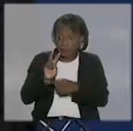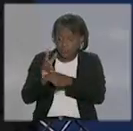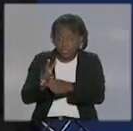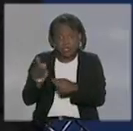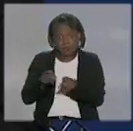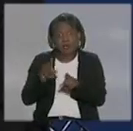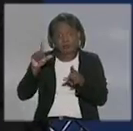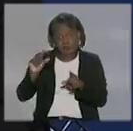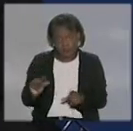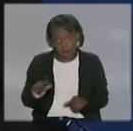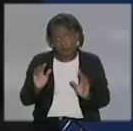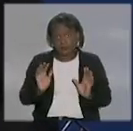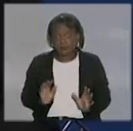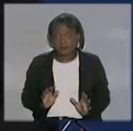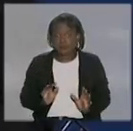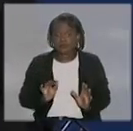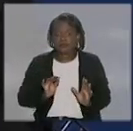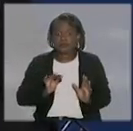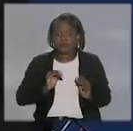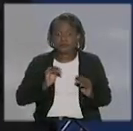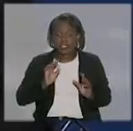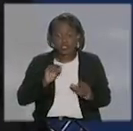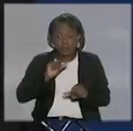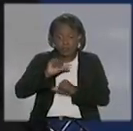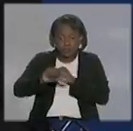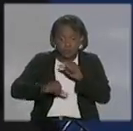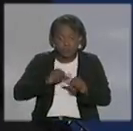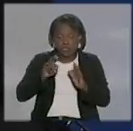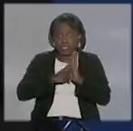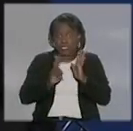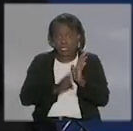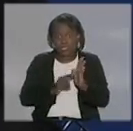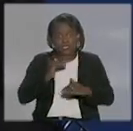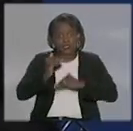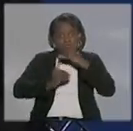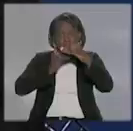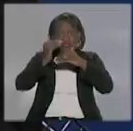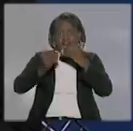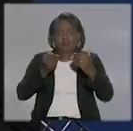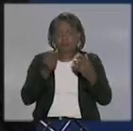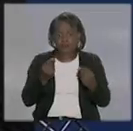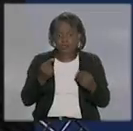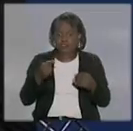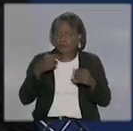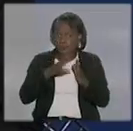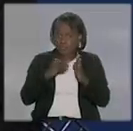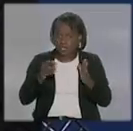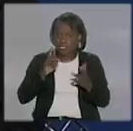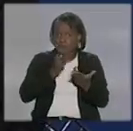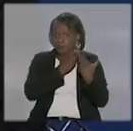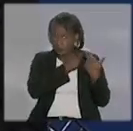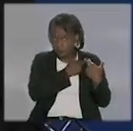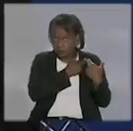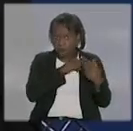também vai ser menor. Tá? Isso aqui é uma mudança de paradigma e uma evolução muito grande desse modelo de